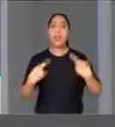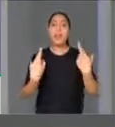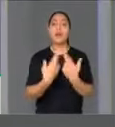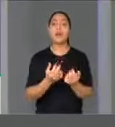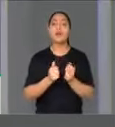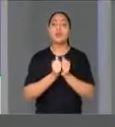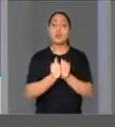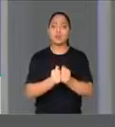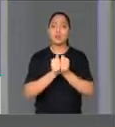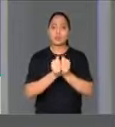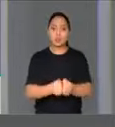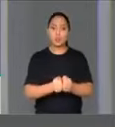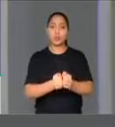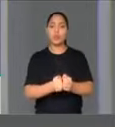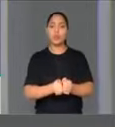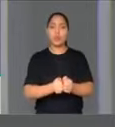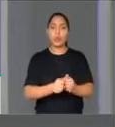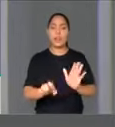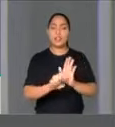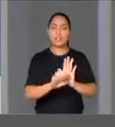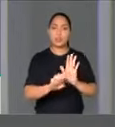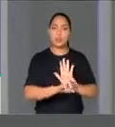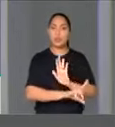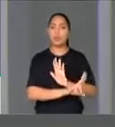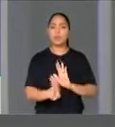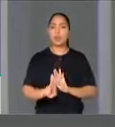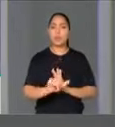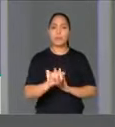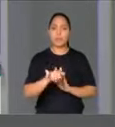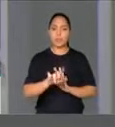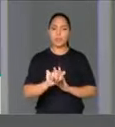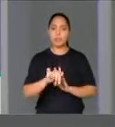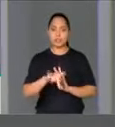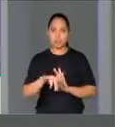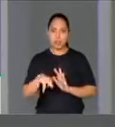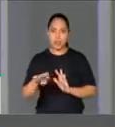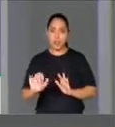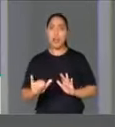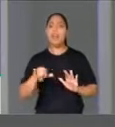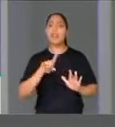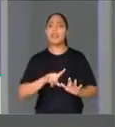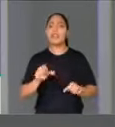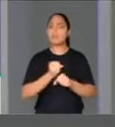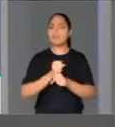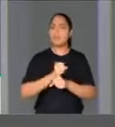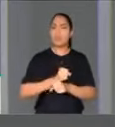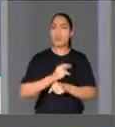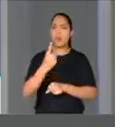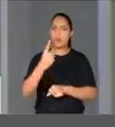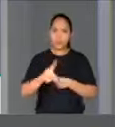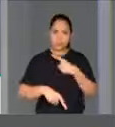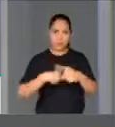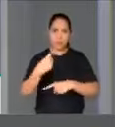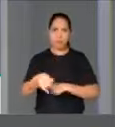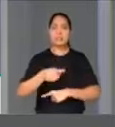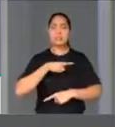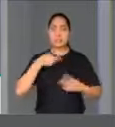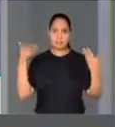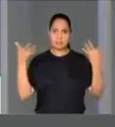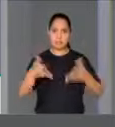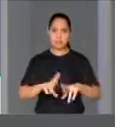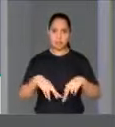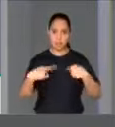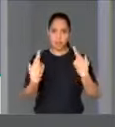Gay Sunshine, no Brasil, no Rio de Janeiro, onde, um ano depois, a partir dessa